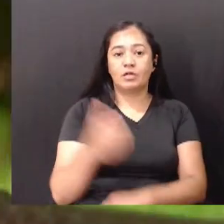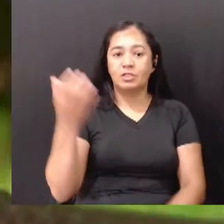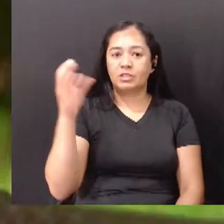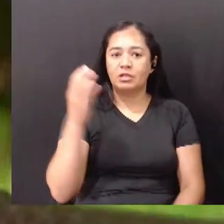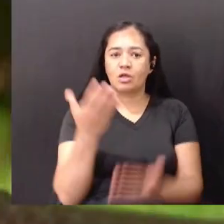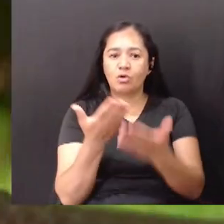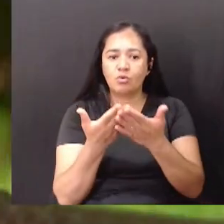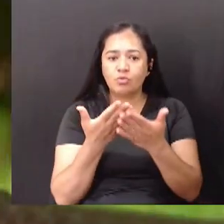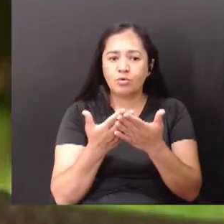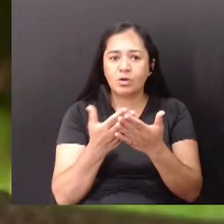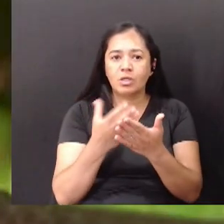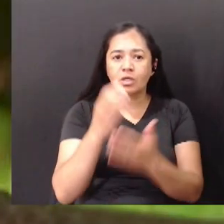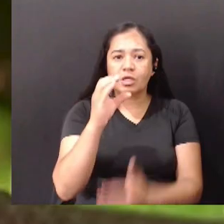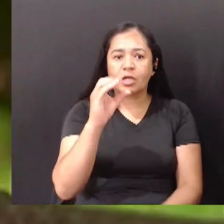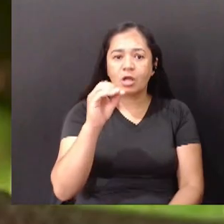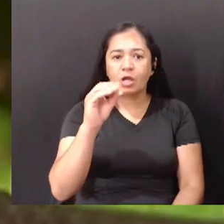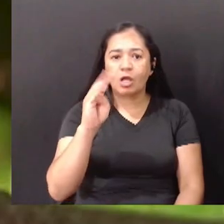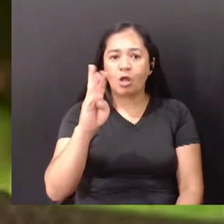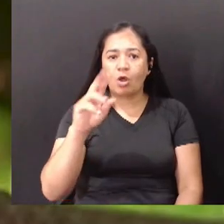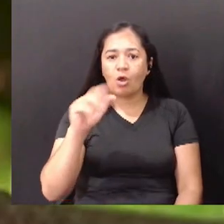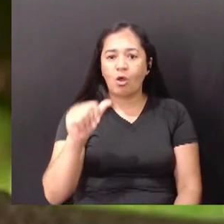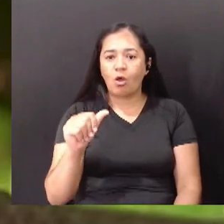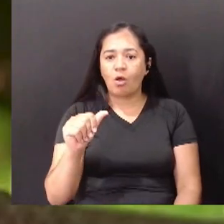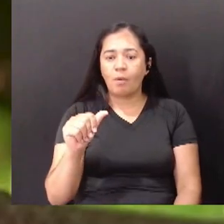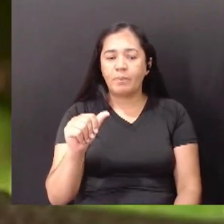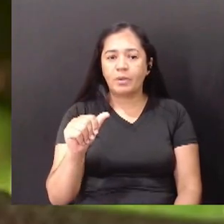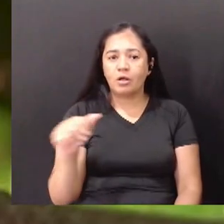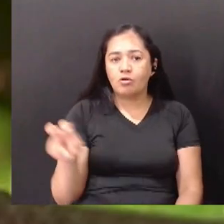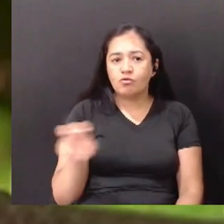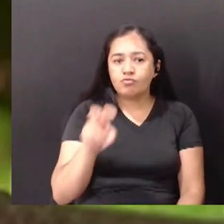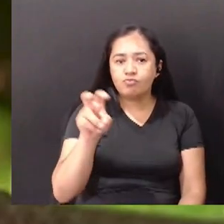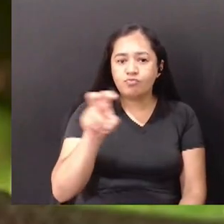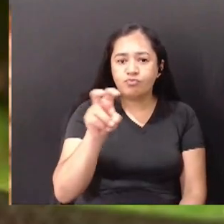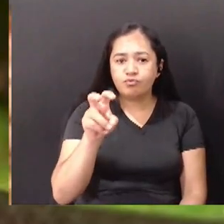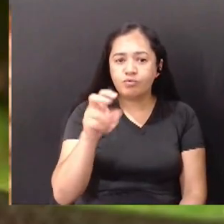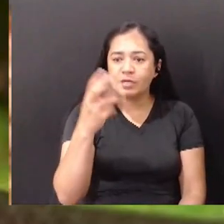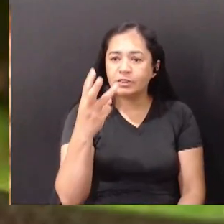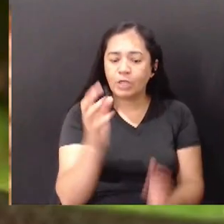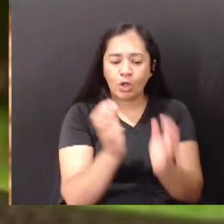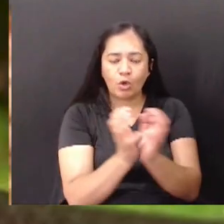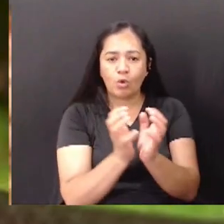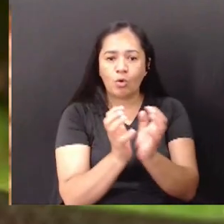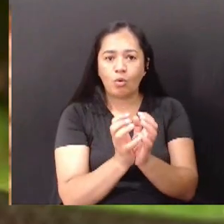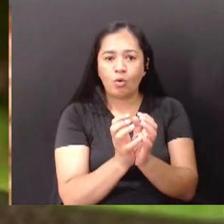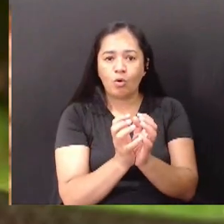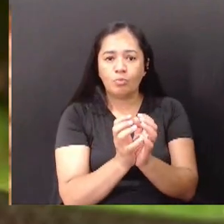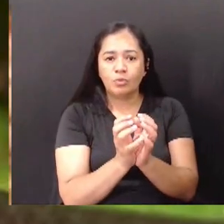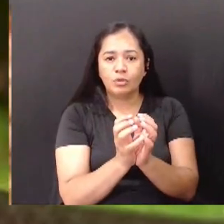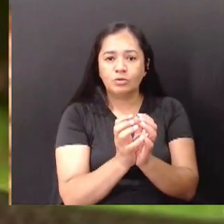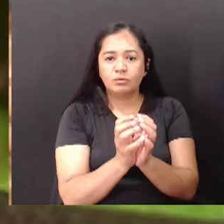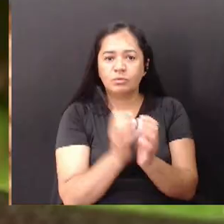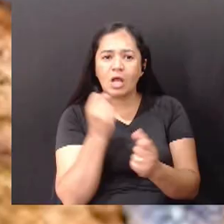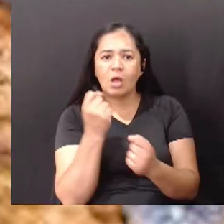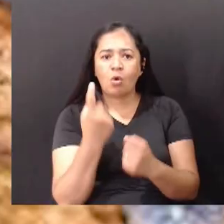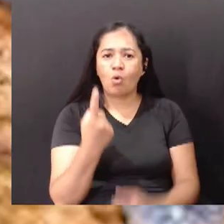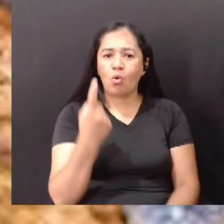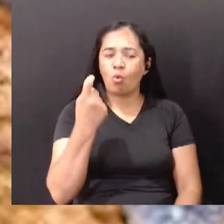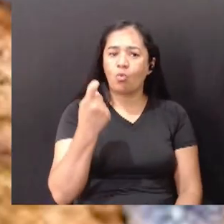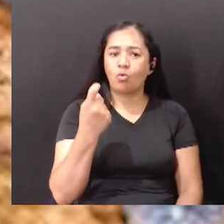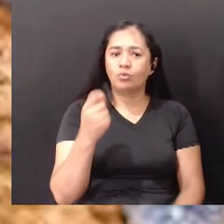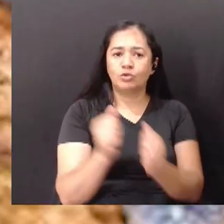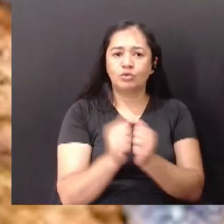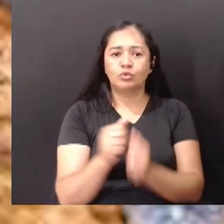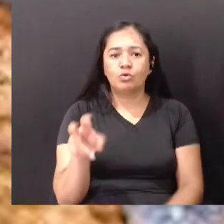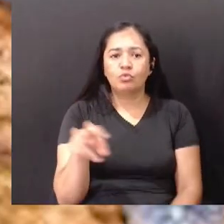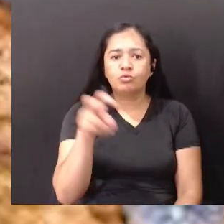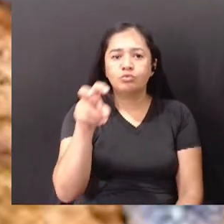Cientistas estão estudando a cobra vaso de flor, um pequeno réptil com 3 conjuntos de cromossomos, algo